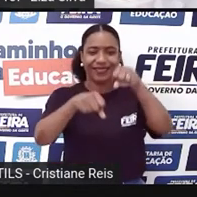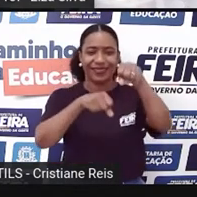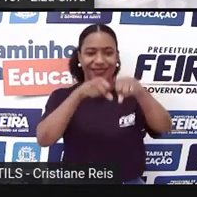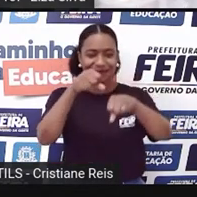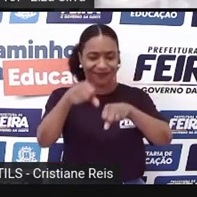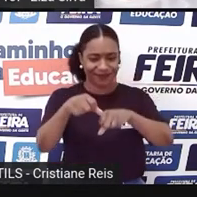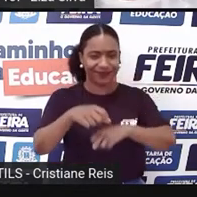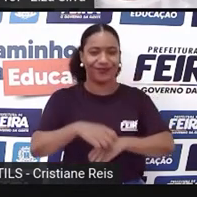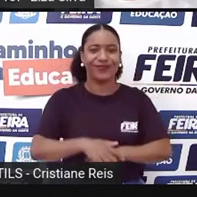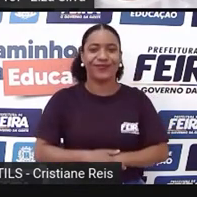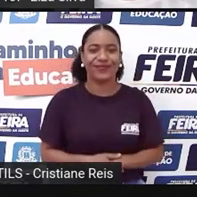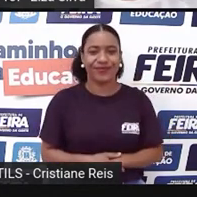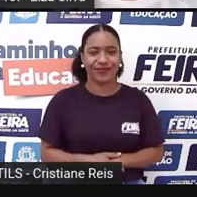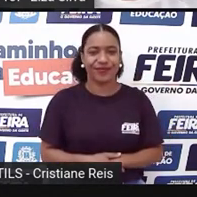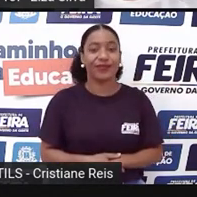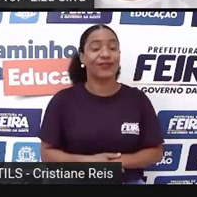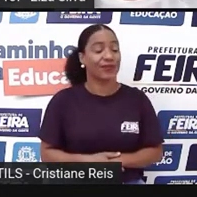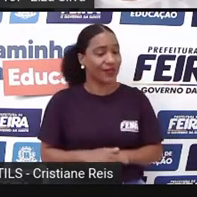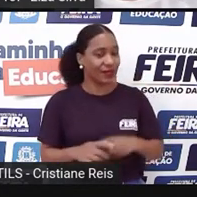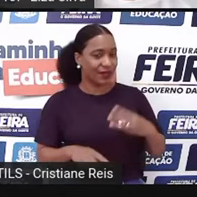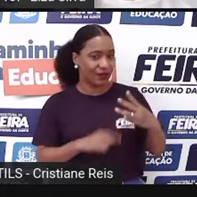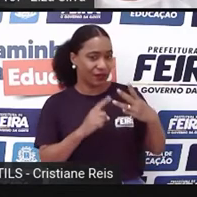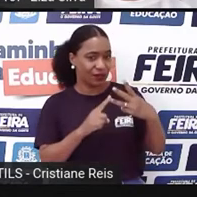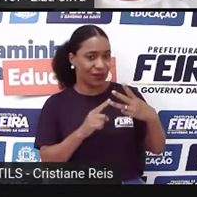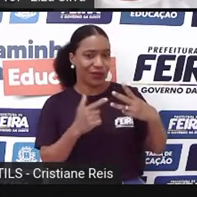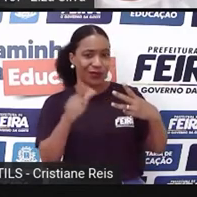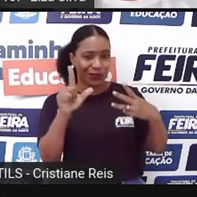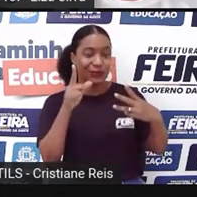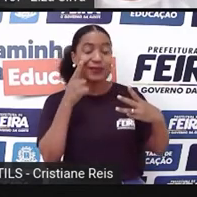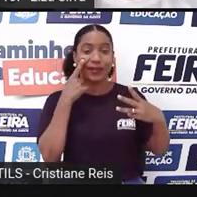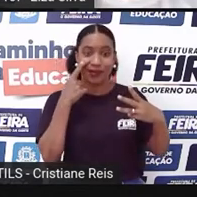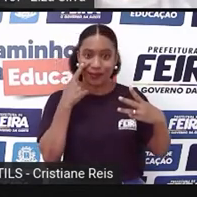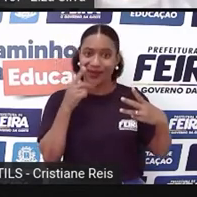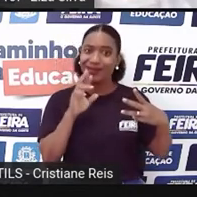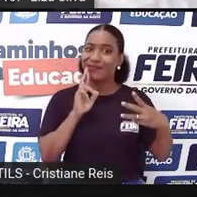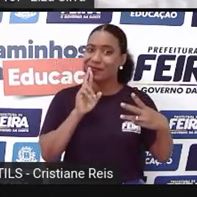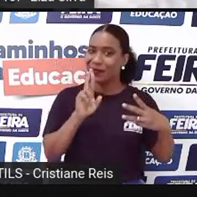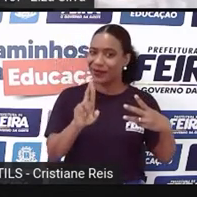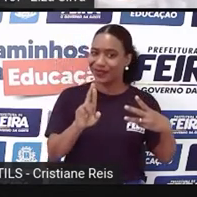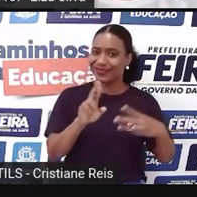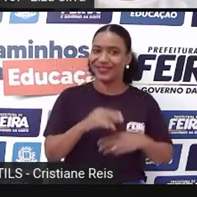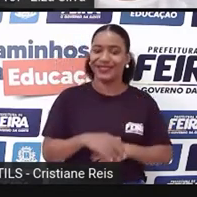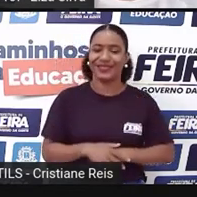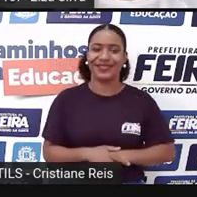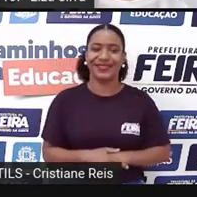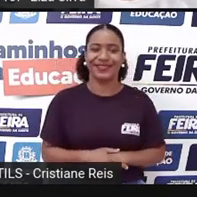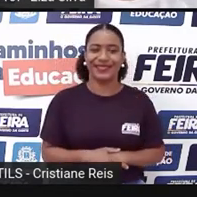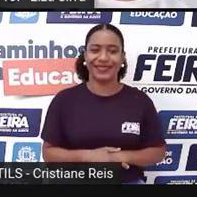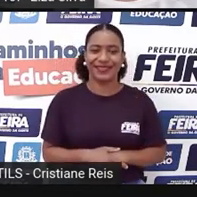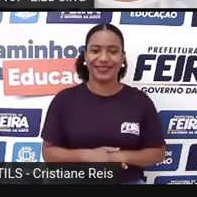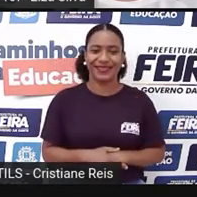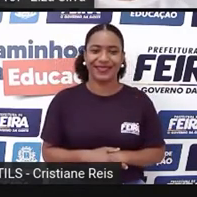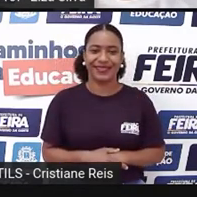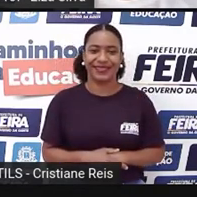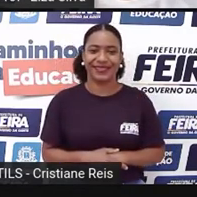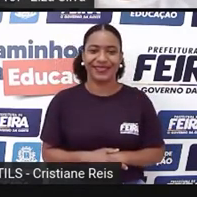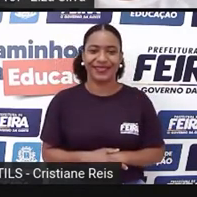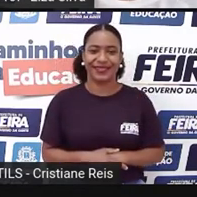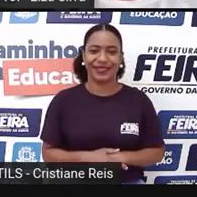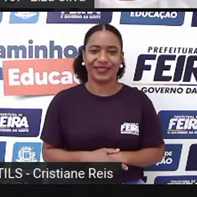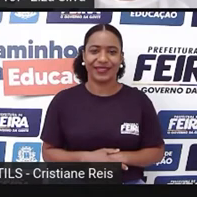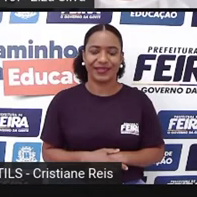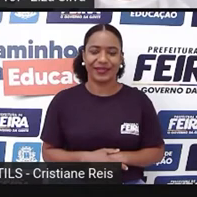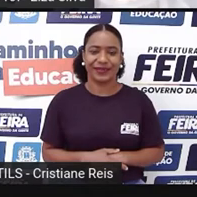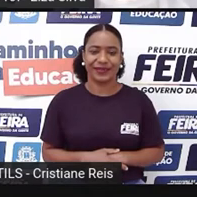situações, foi utilizada a expressão I have. I have a few things like dancing,